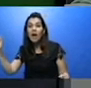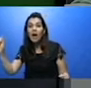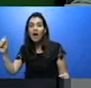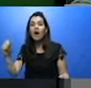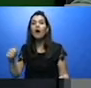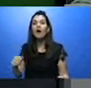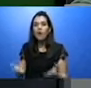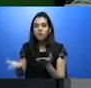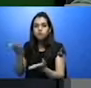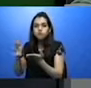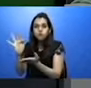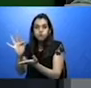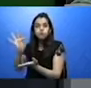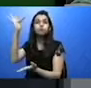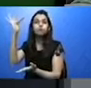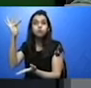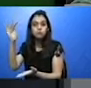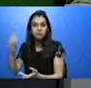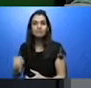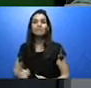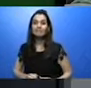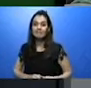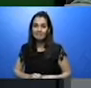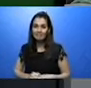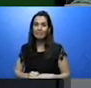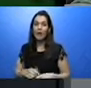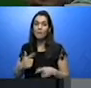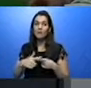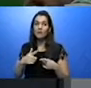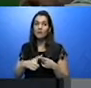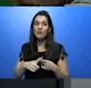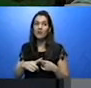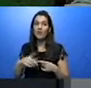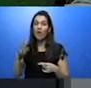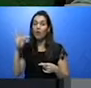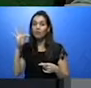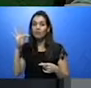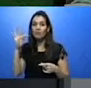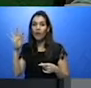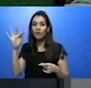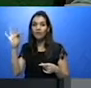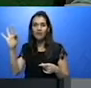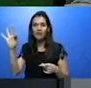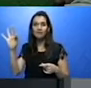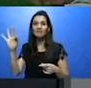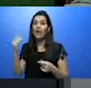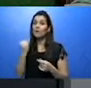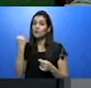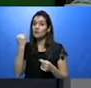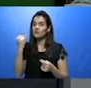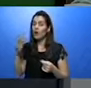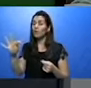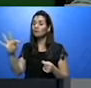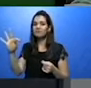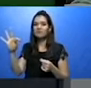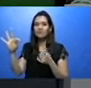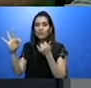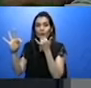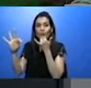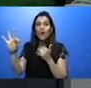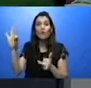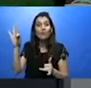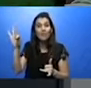T minúsculo, tá vendo, ó? De forma desse jeitinho aqui. É usada para medir coisas muito pesadas,